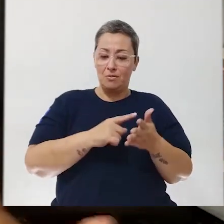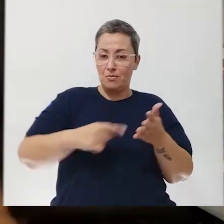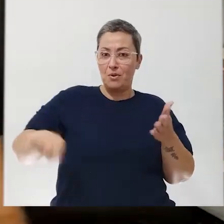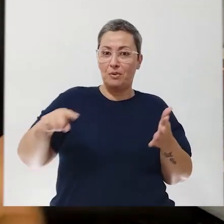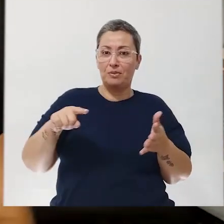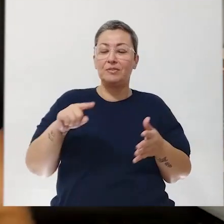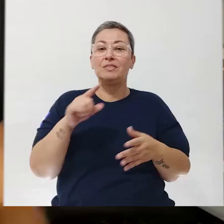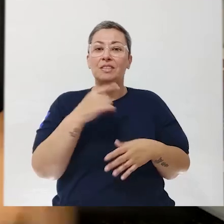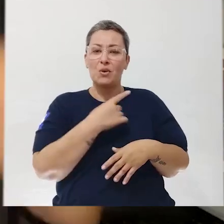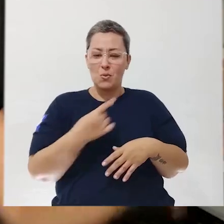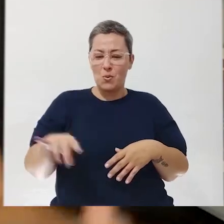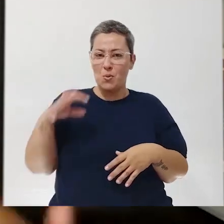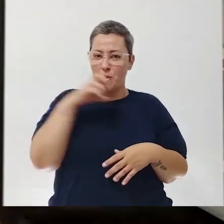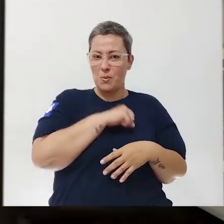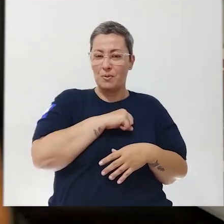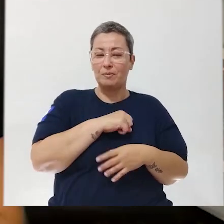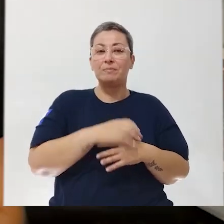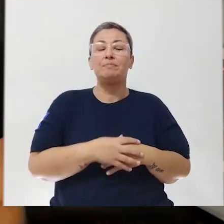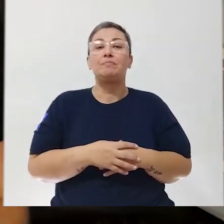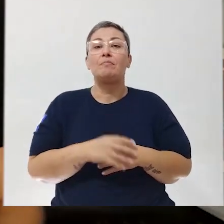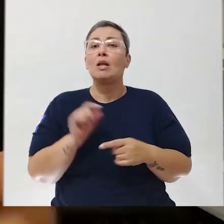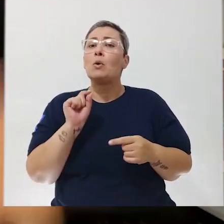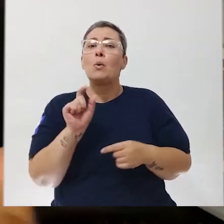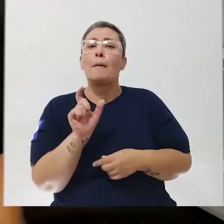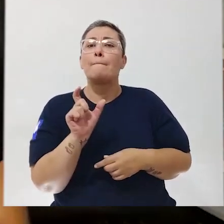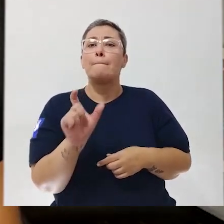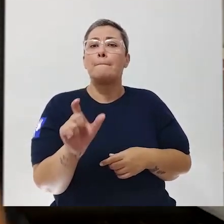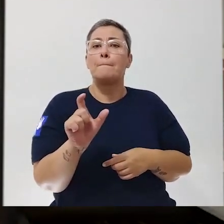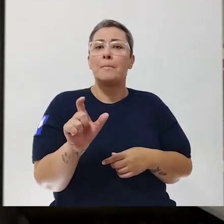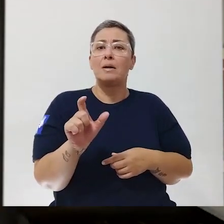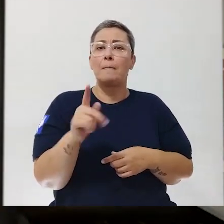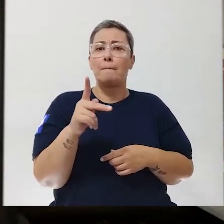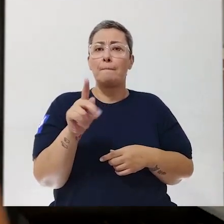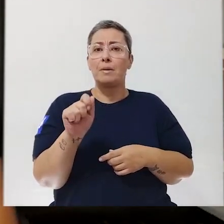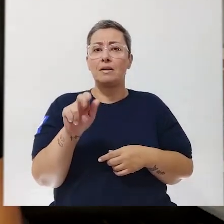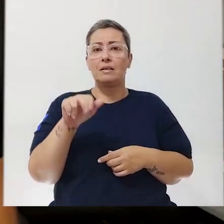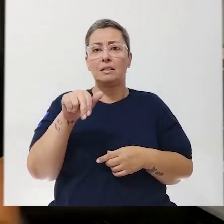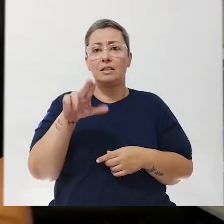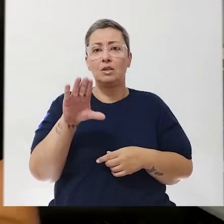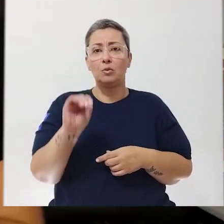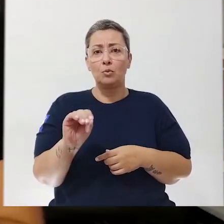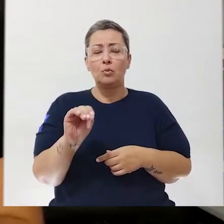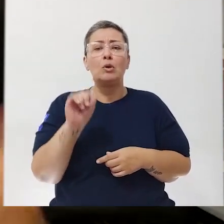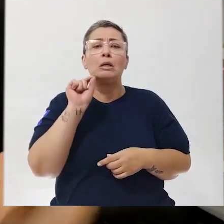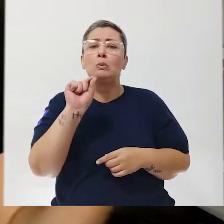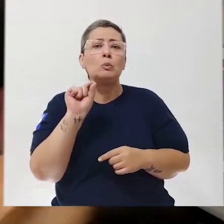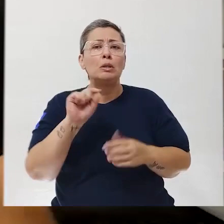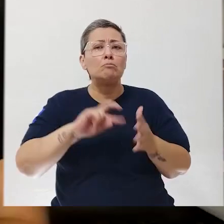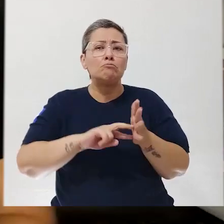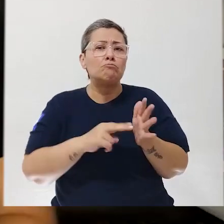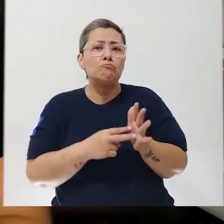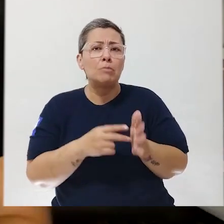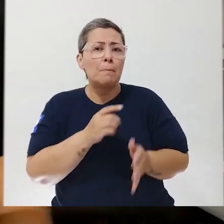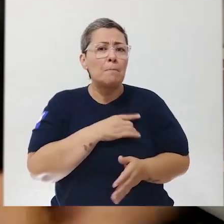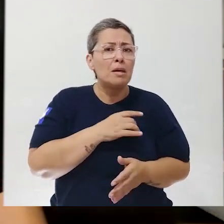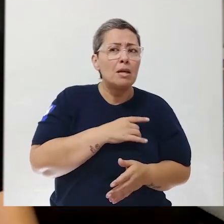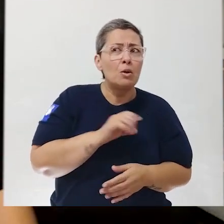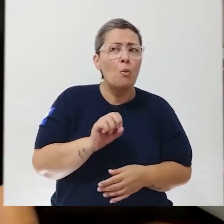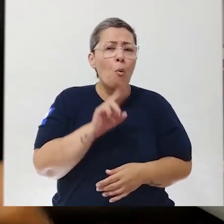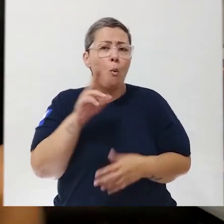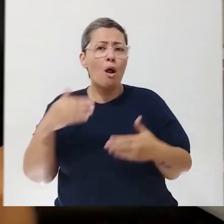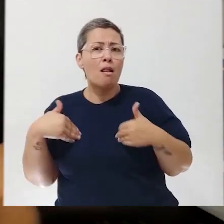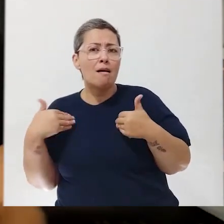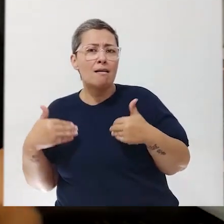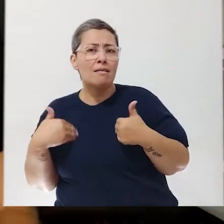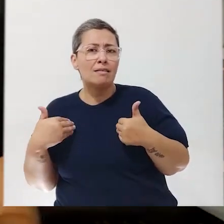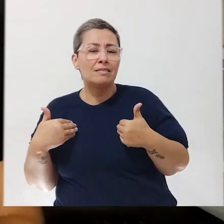rastilho de pólvora. Rápido, veloz, muito bem. E a palavra pânico? Será que ela quer dizer o quê? Medo